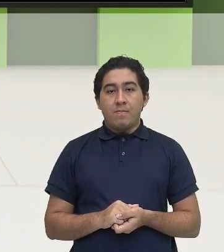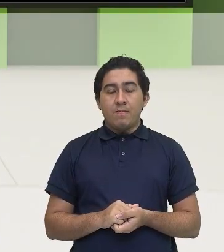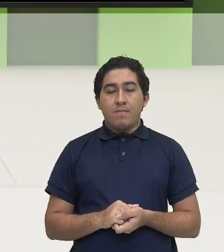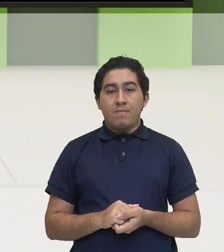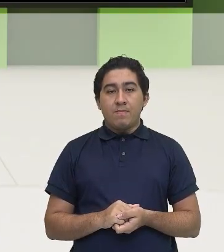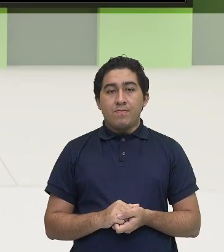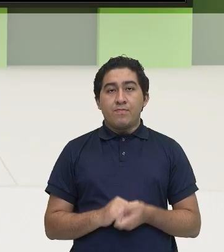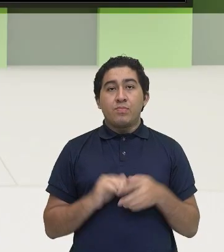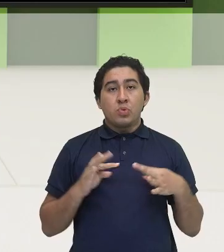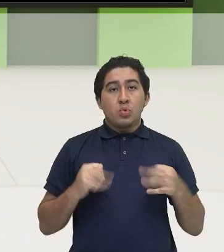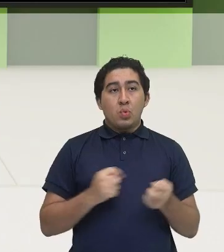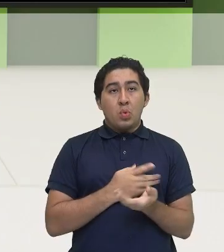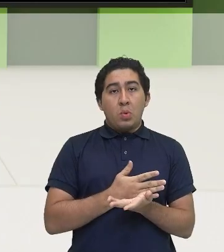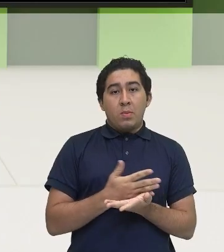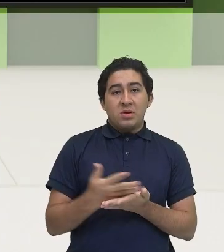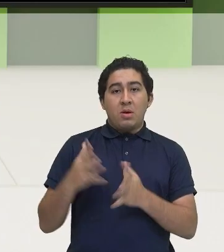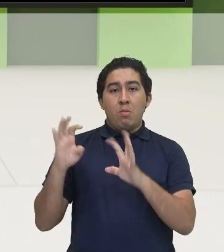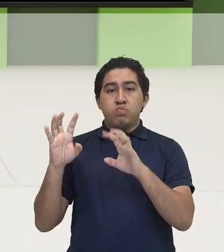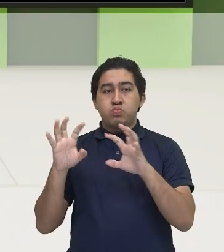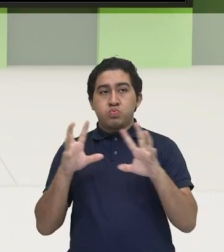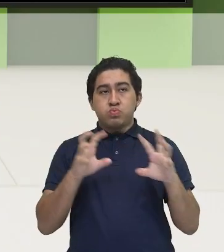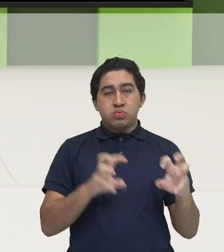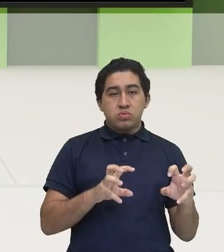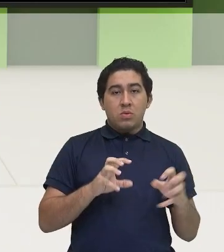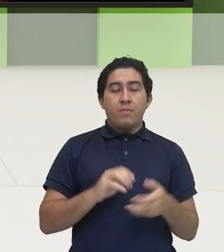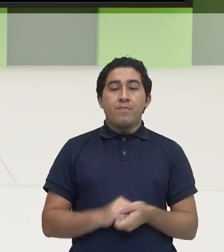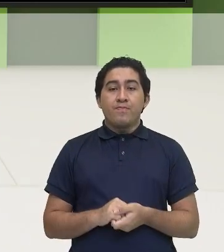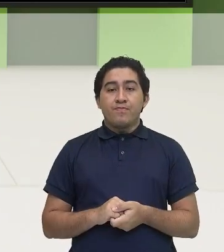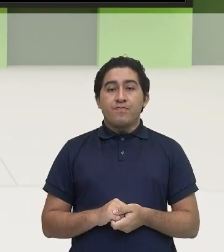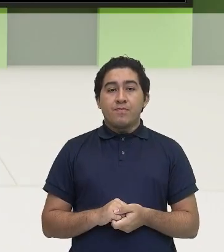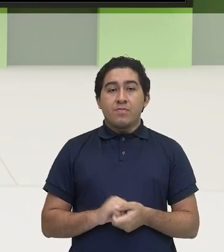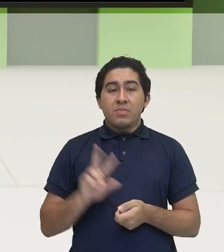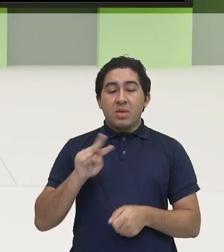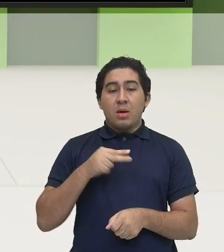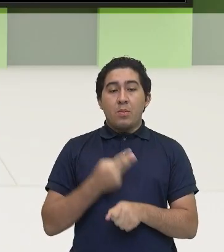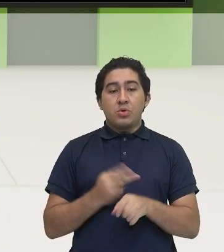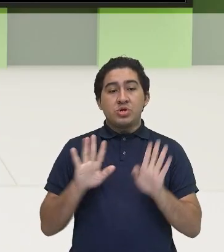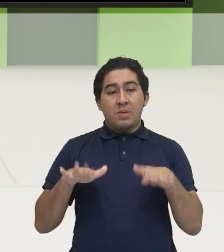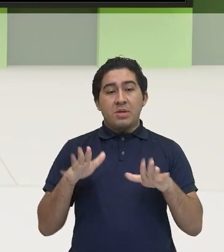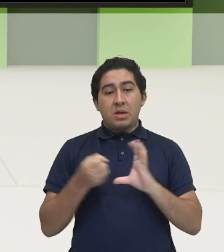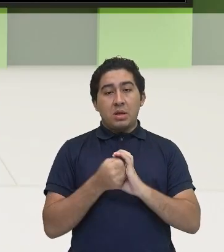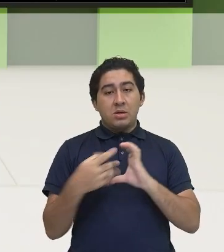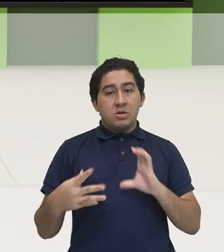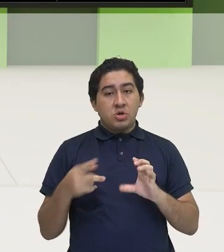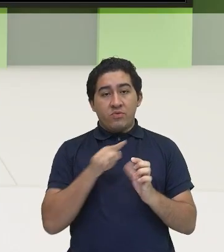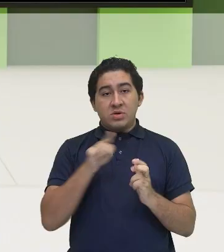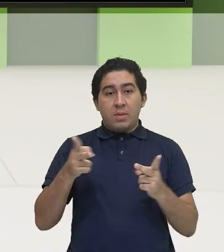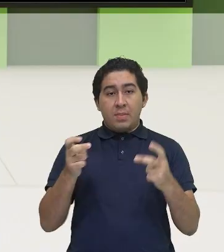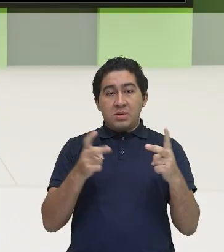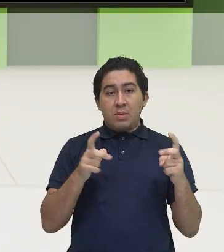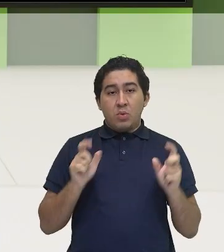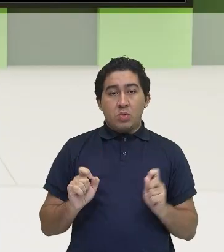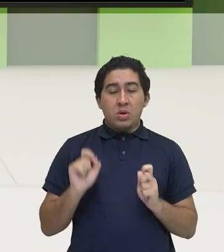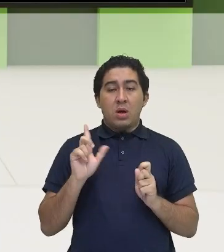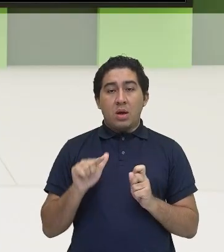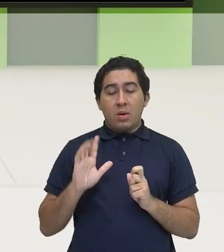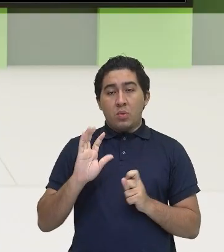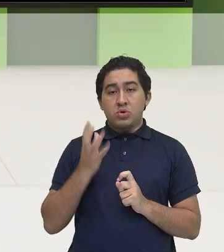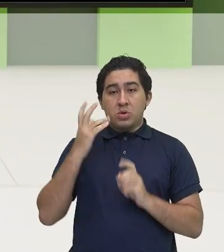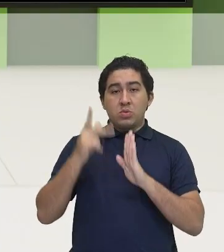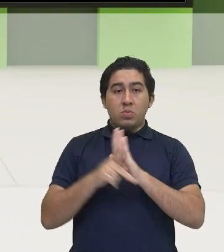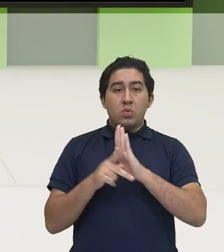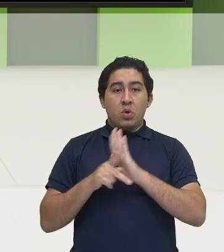inicia aí na nebulosa, depois, dependendo dos critérios, você vai perceber aí o que vai